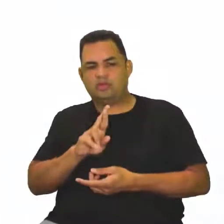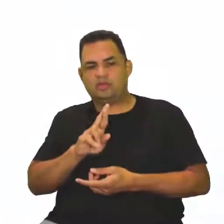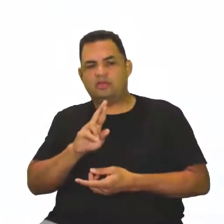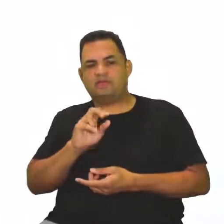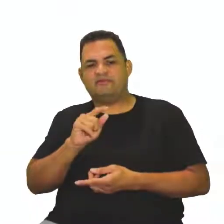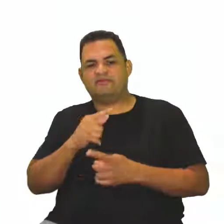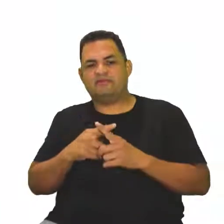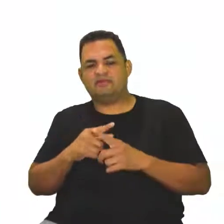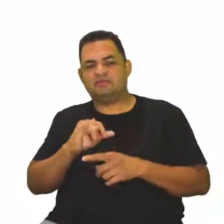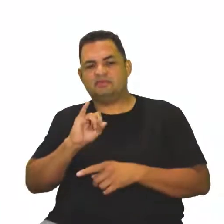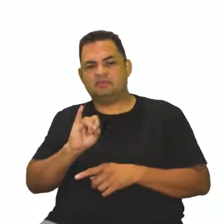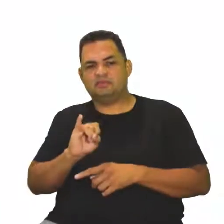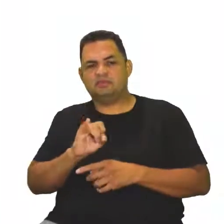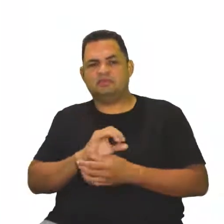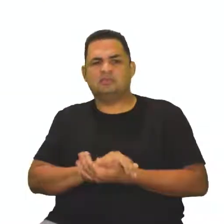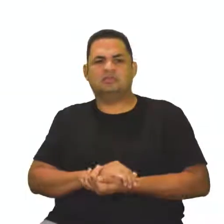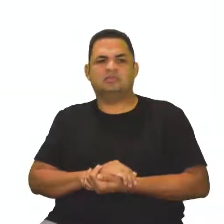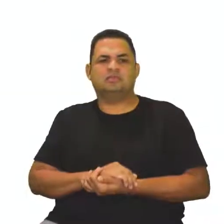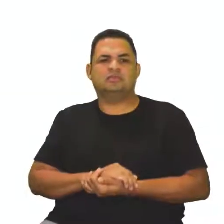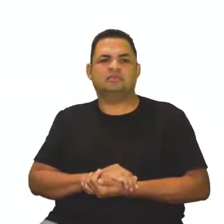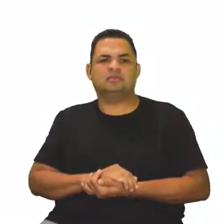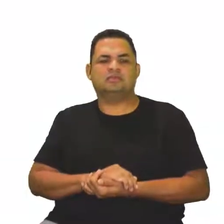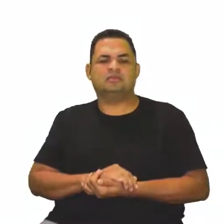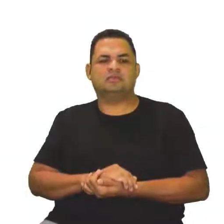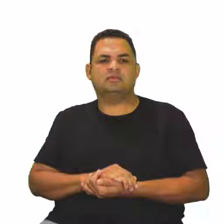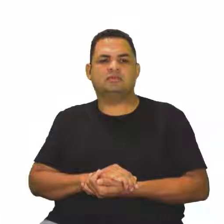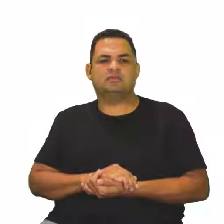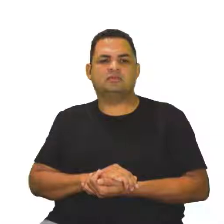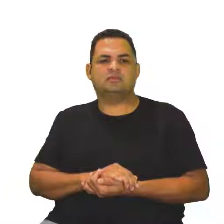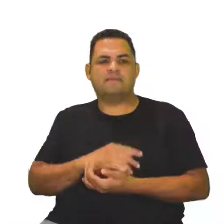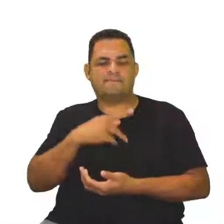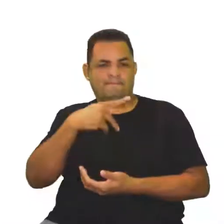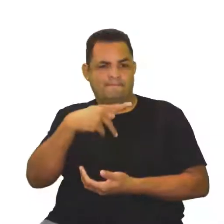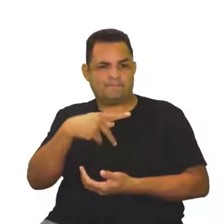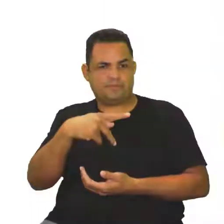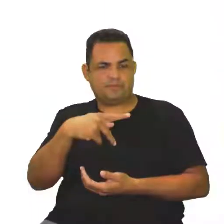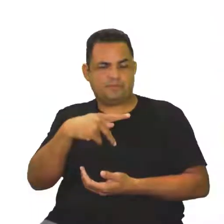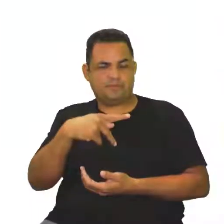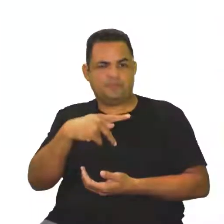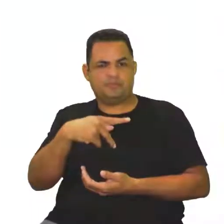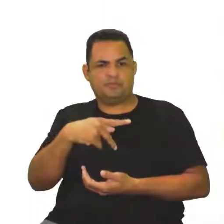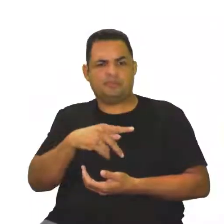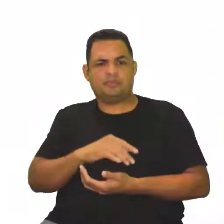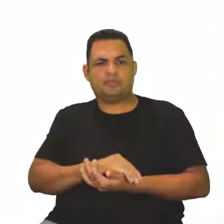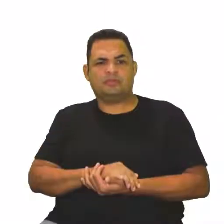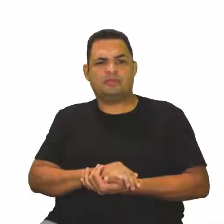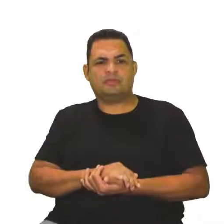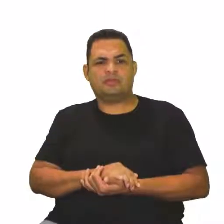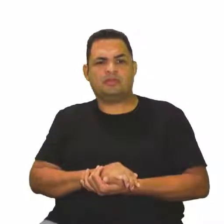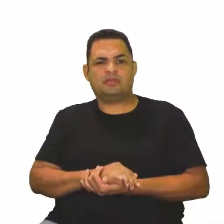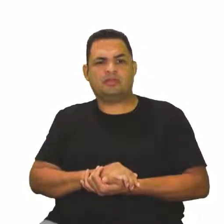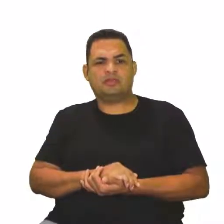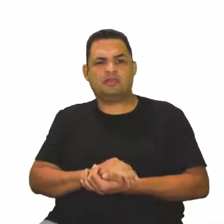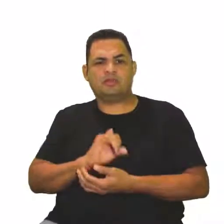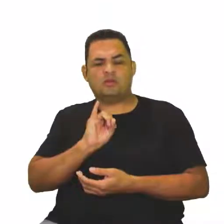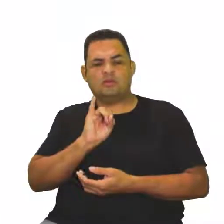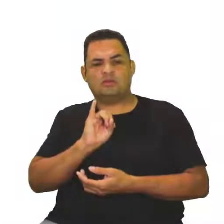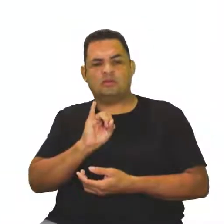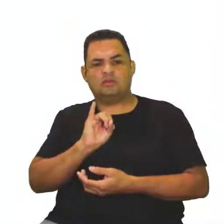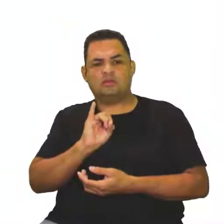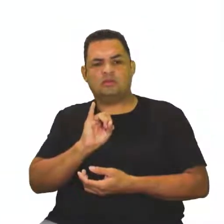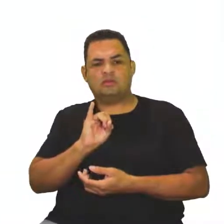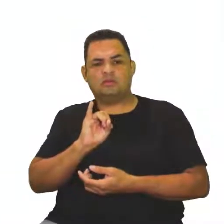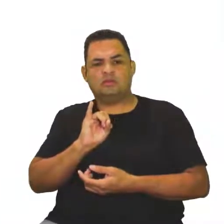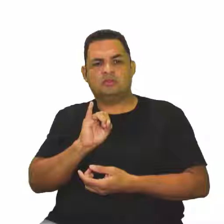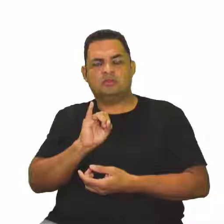ó, o que eu vou ter? Que potência também pode ser aqui, ó, a corrente,